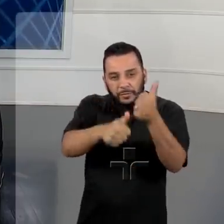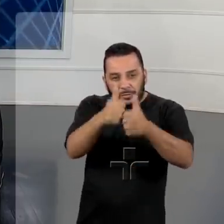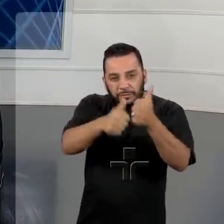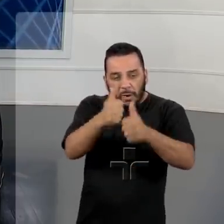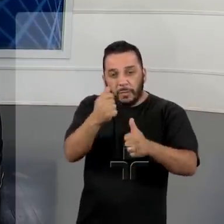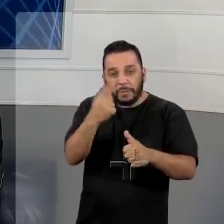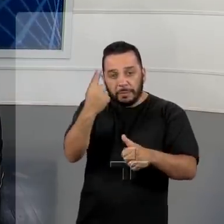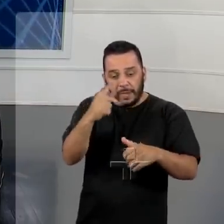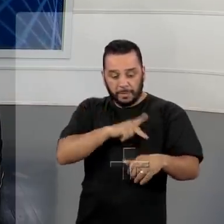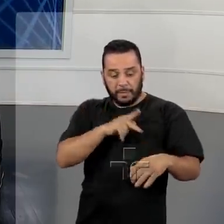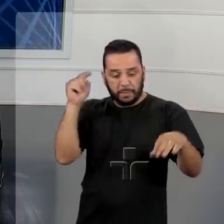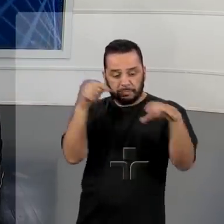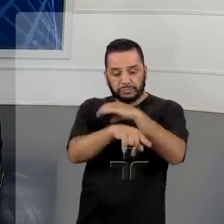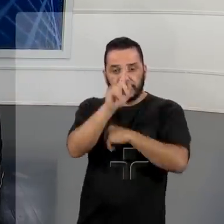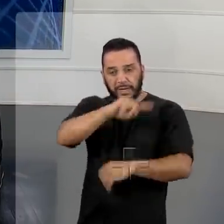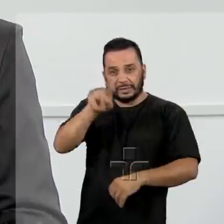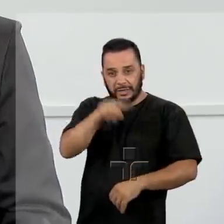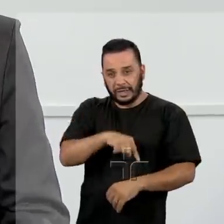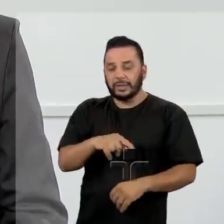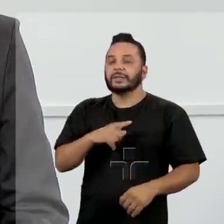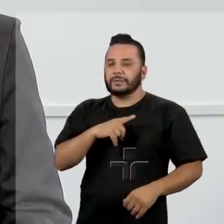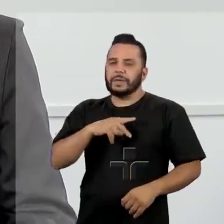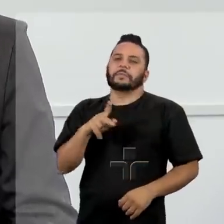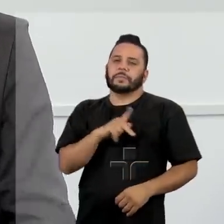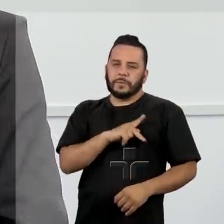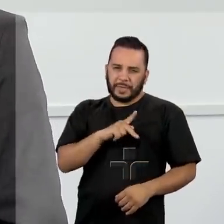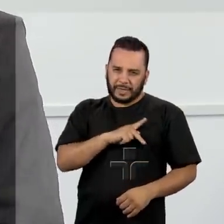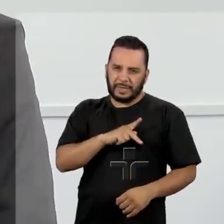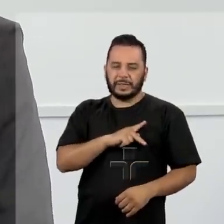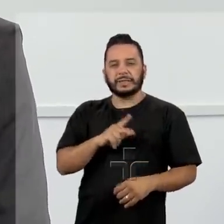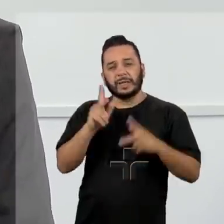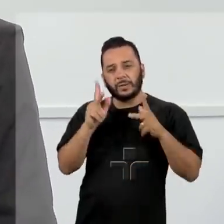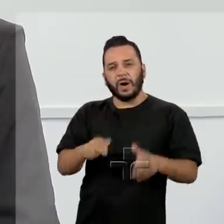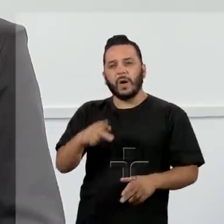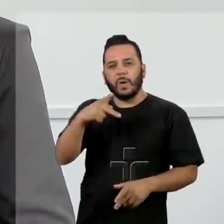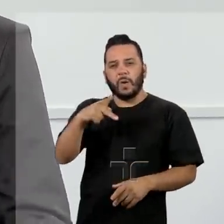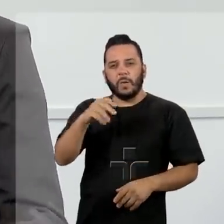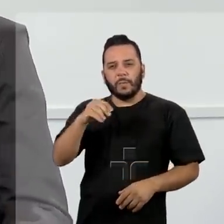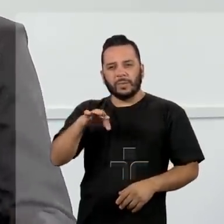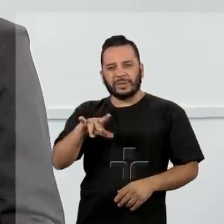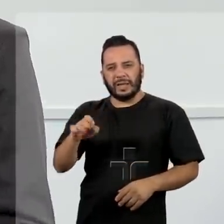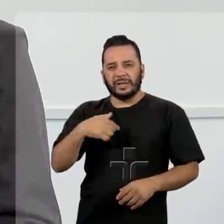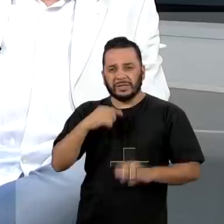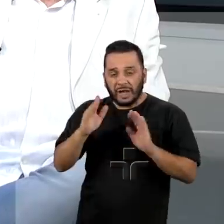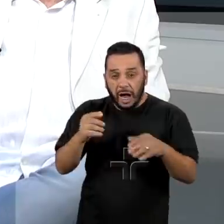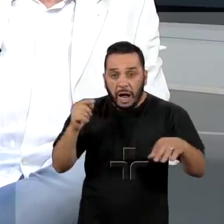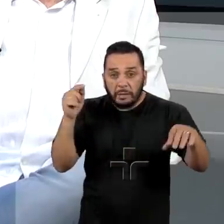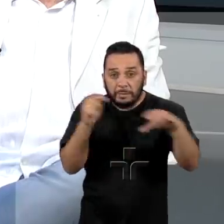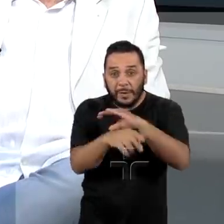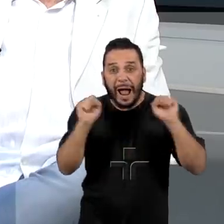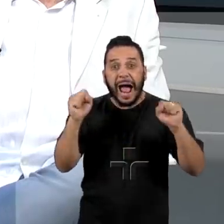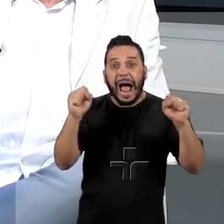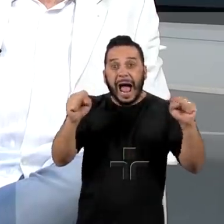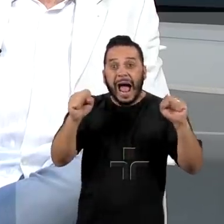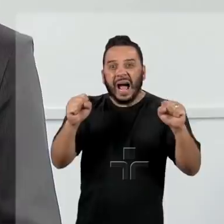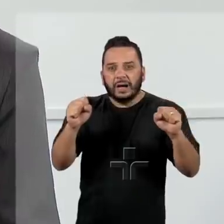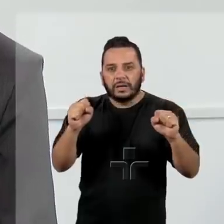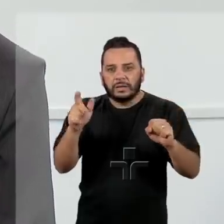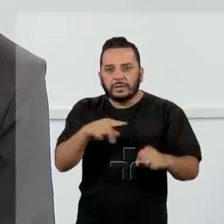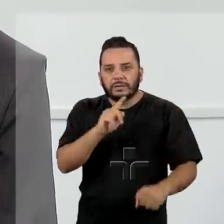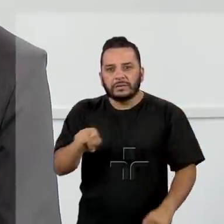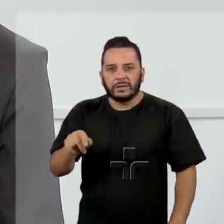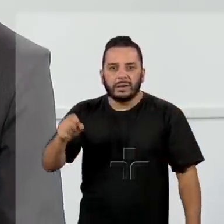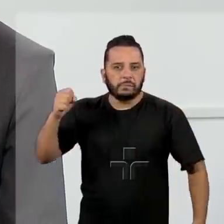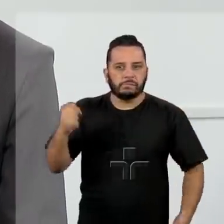E imagino que muitos palmeirenses tenham tido a mesma atitude que ele, porque é difícil, né? O time precisando vencer faz um gol e